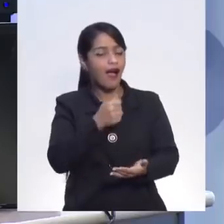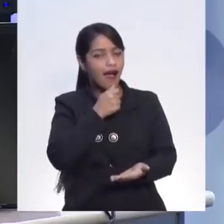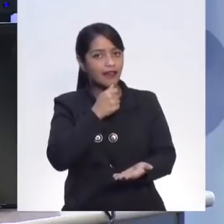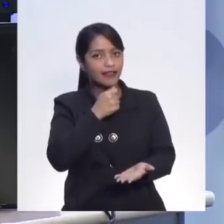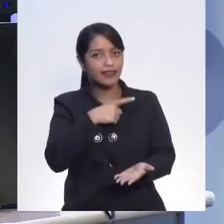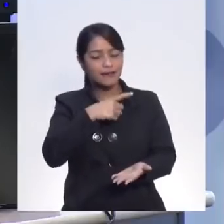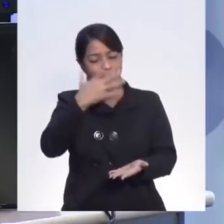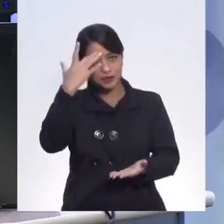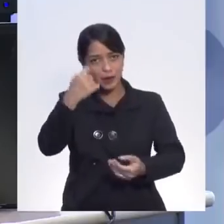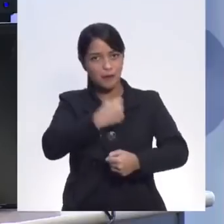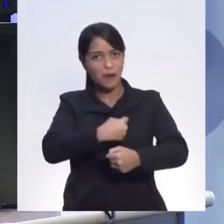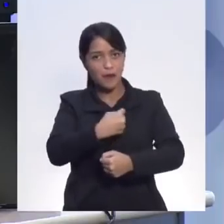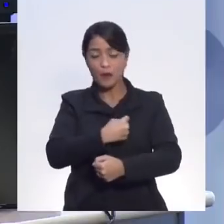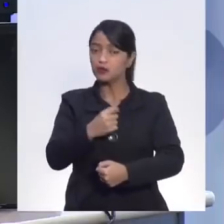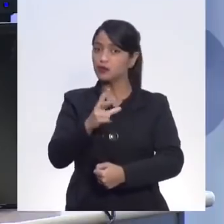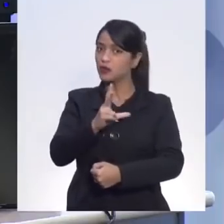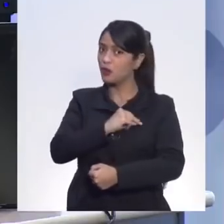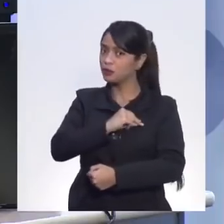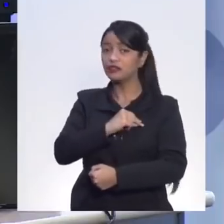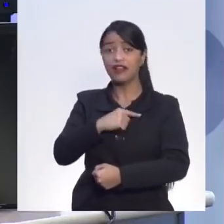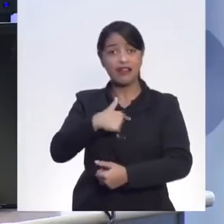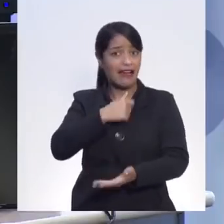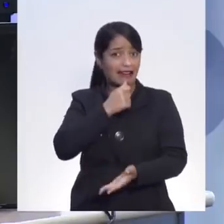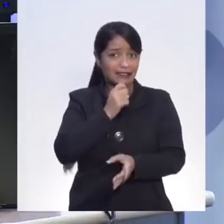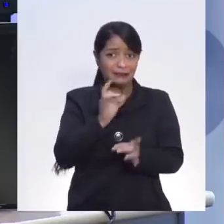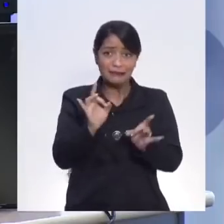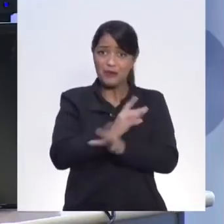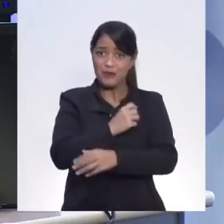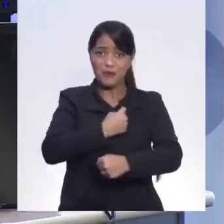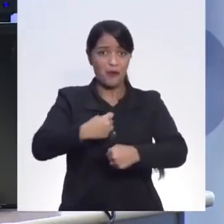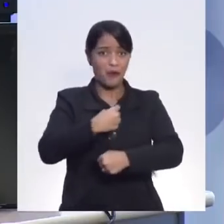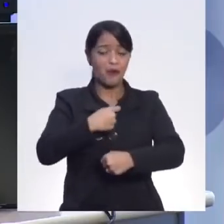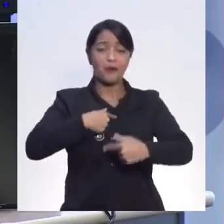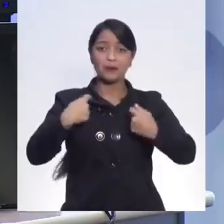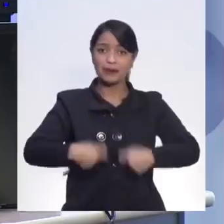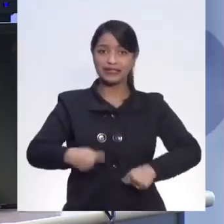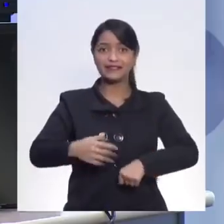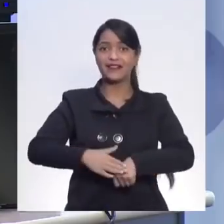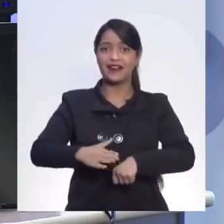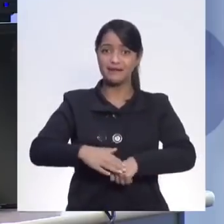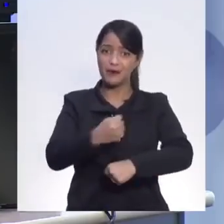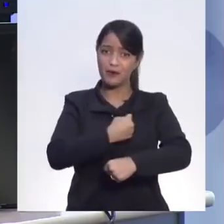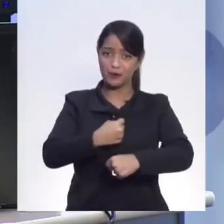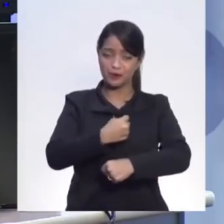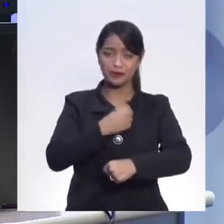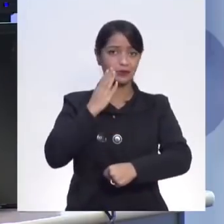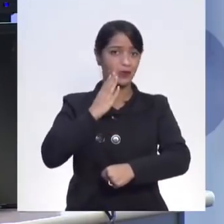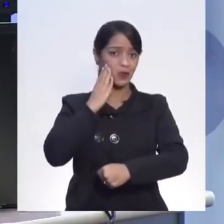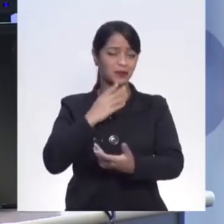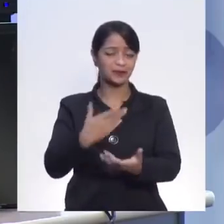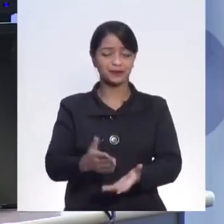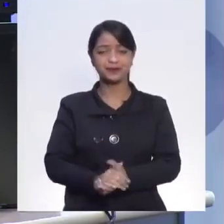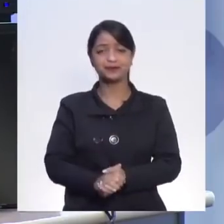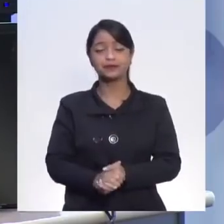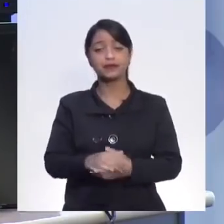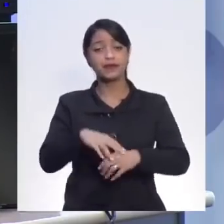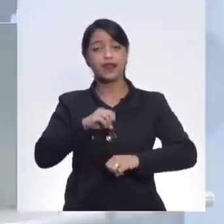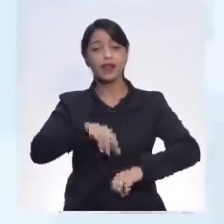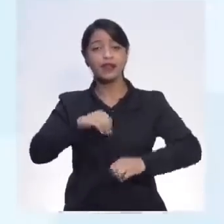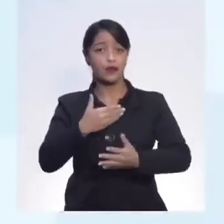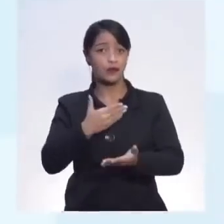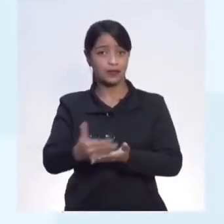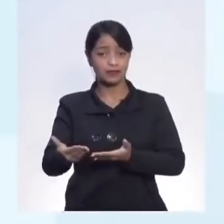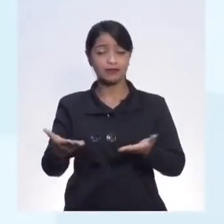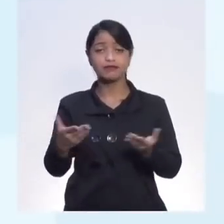bolo, prometo fazer. Então é isso, meus amores. Bora lá começar essa aula. Nossos objetivos de hoje na